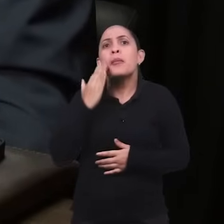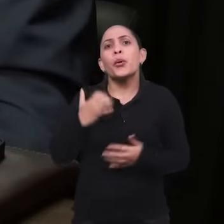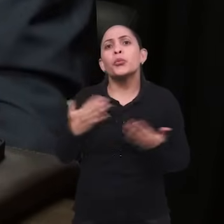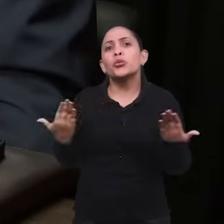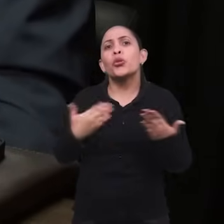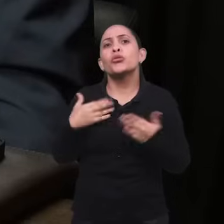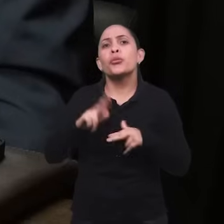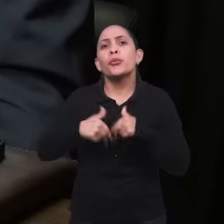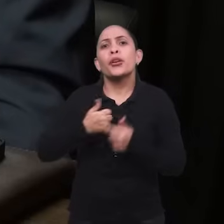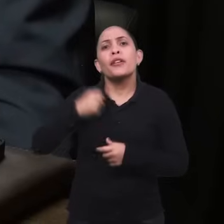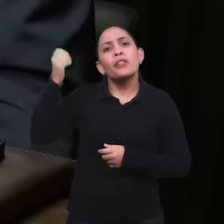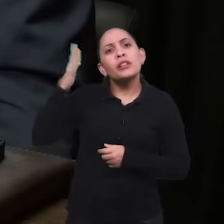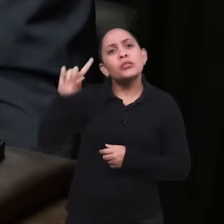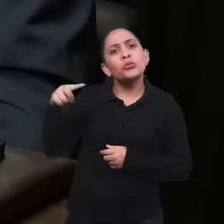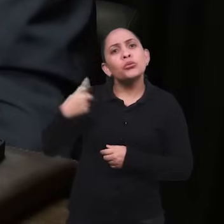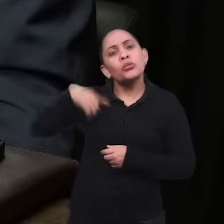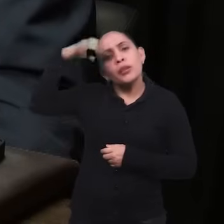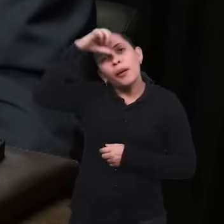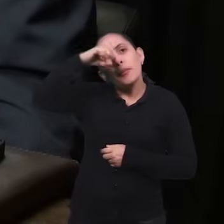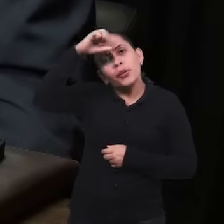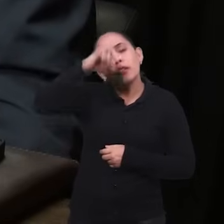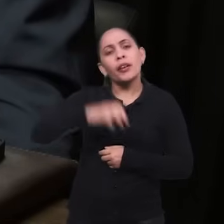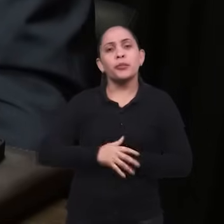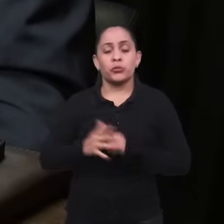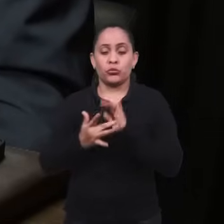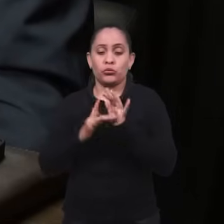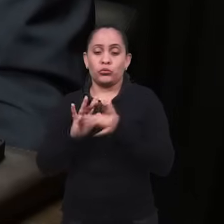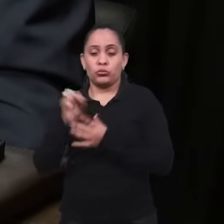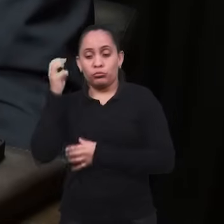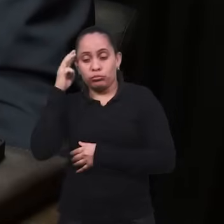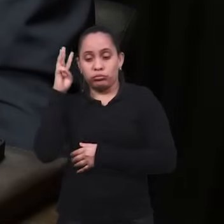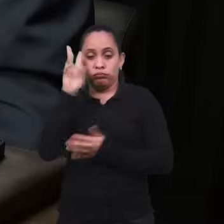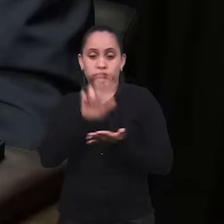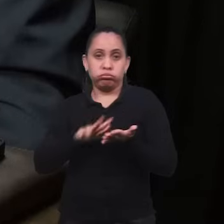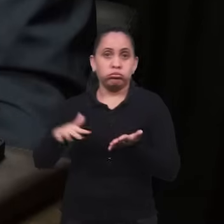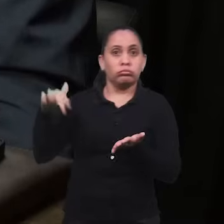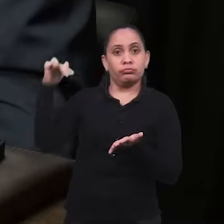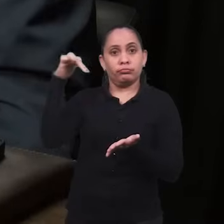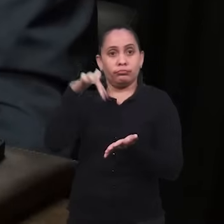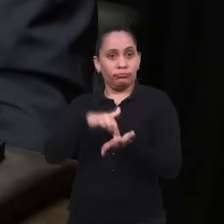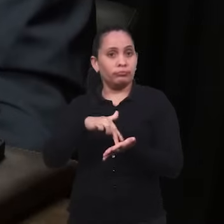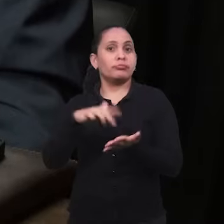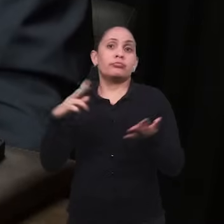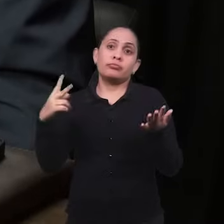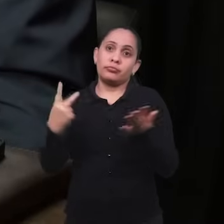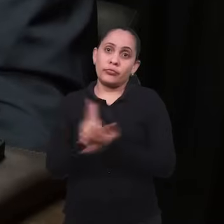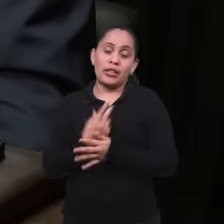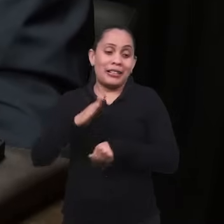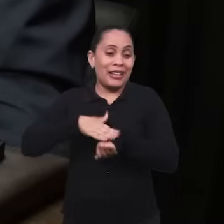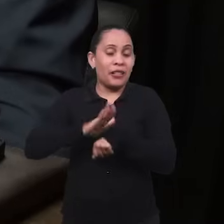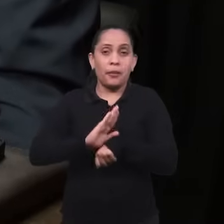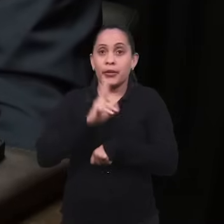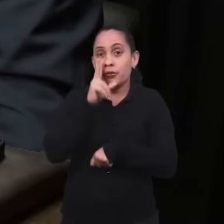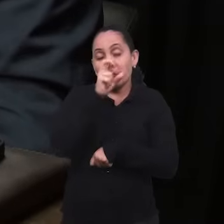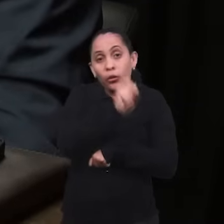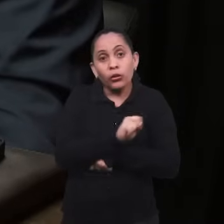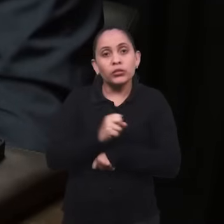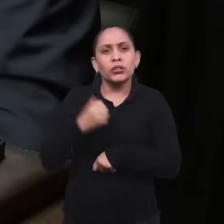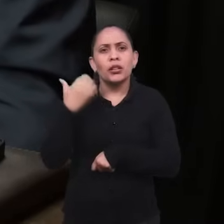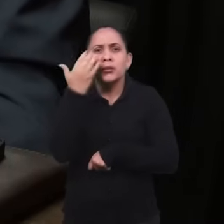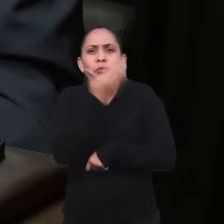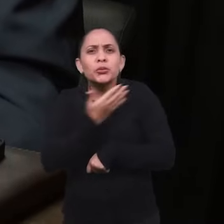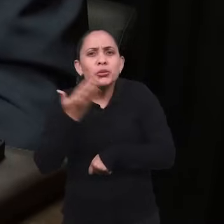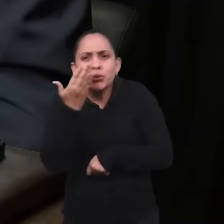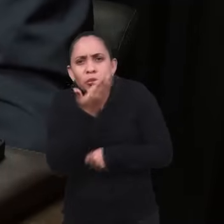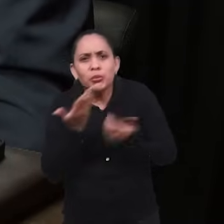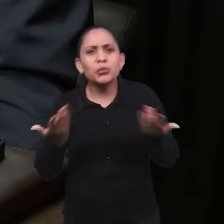hoje, né? Por revelação, nós aprendemos que é a morte e a ressurreição do Senhor Jesus, né? Nada mais forte que a morte, né? A doçura